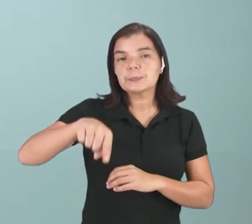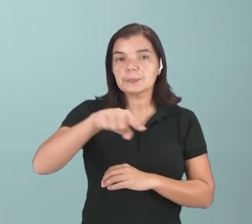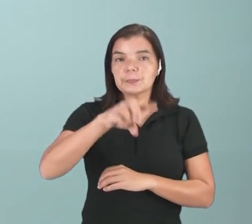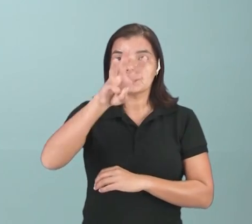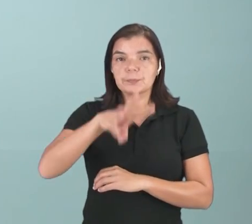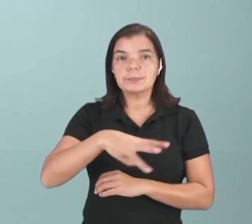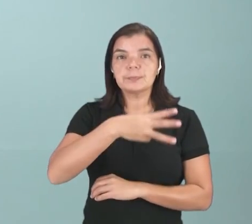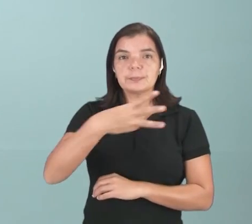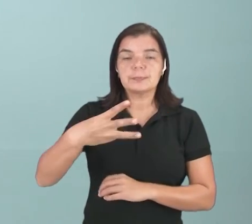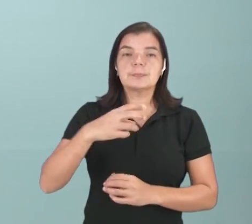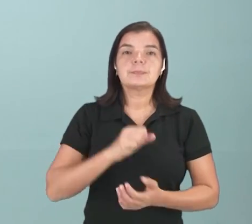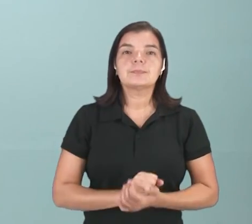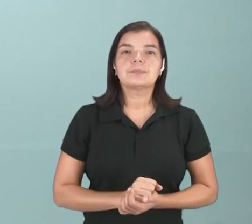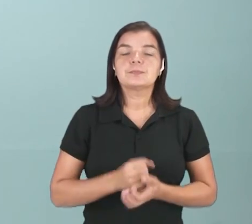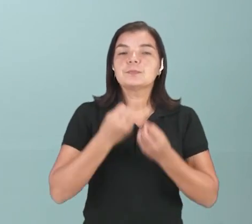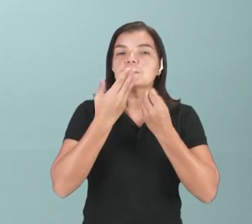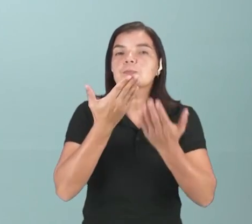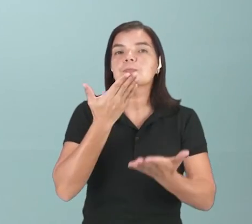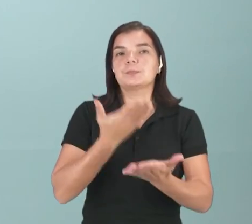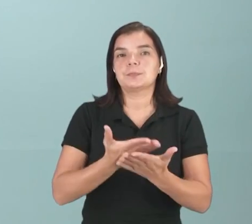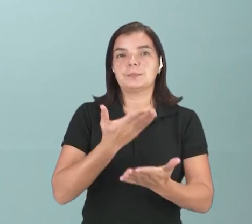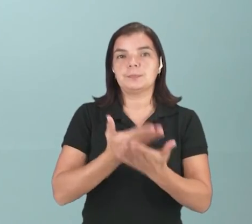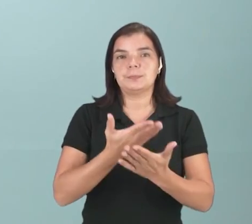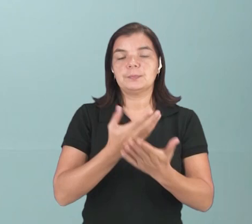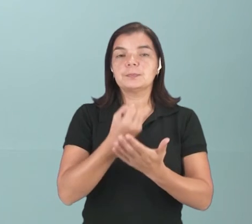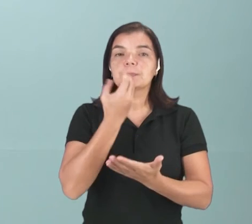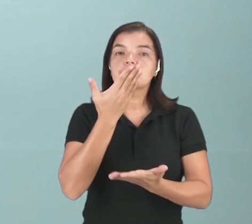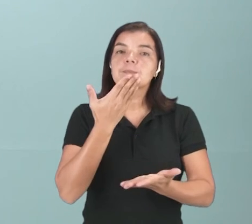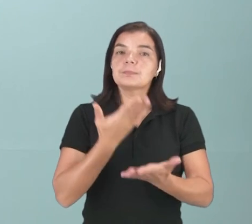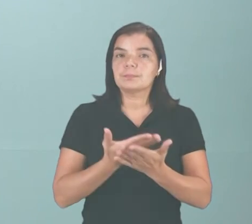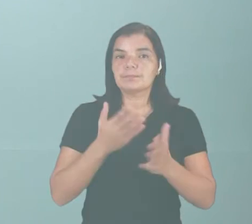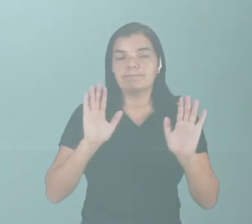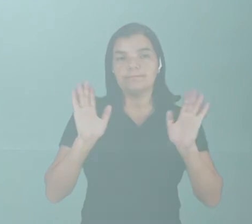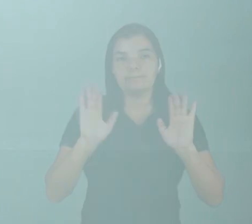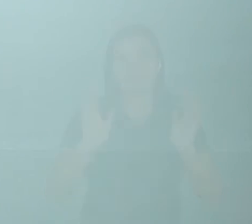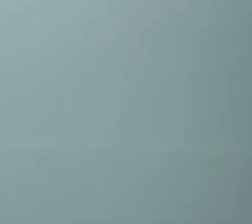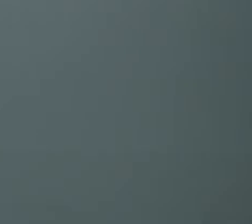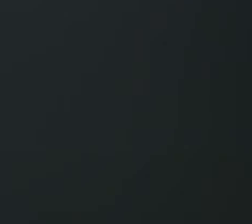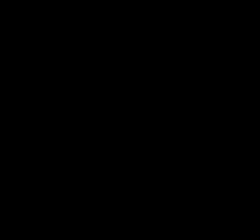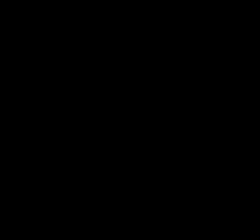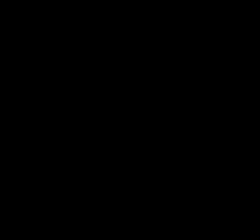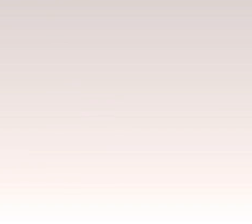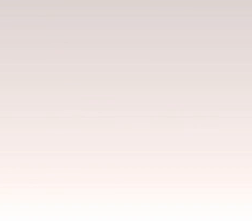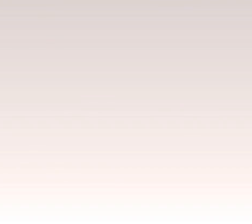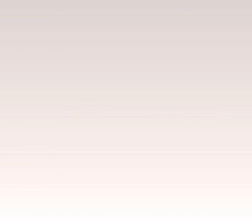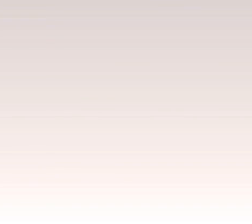relação às matrizes. Bons estudos, boa aula e até a próxima.